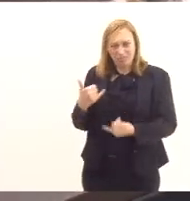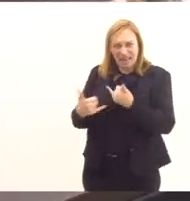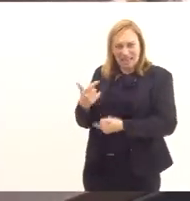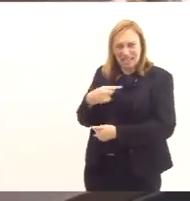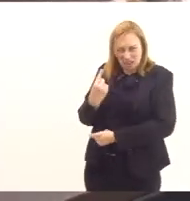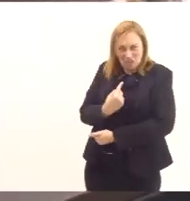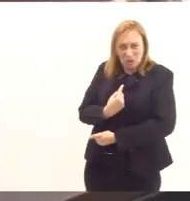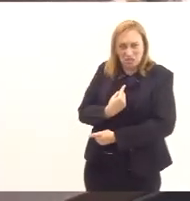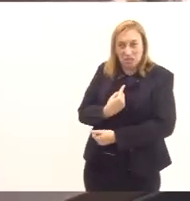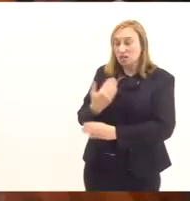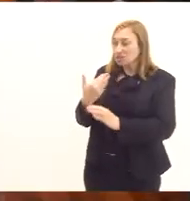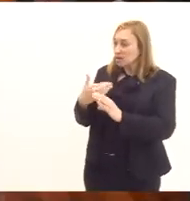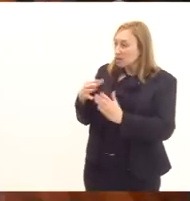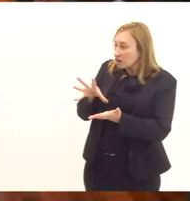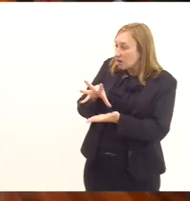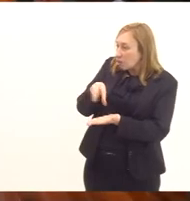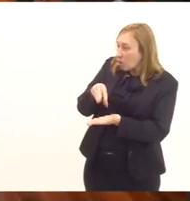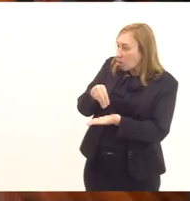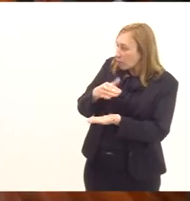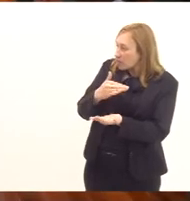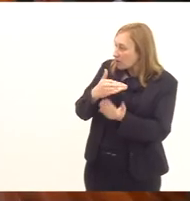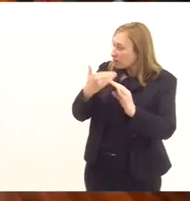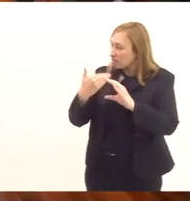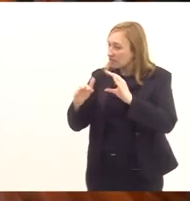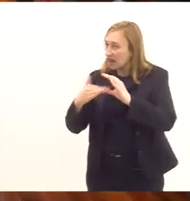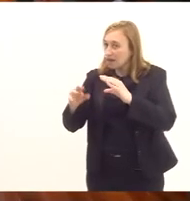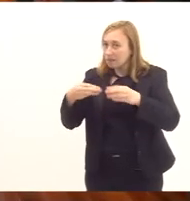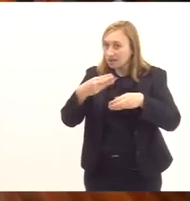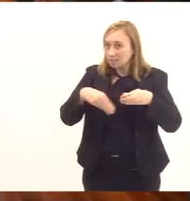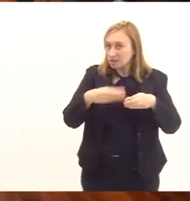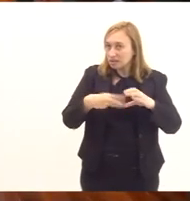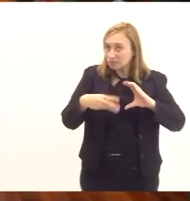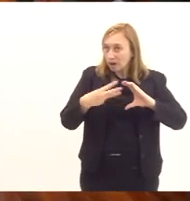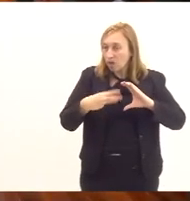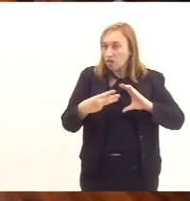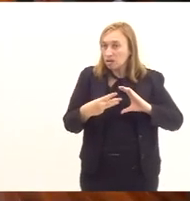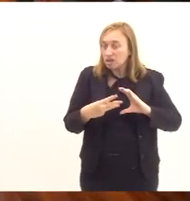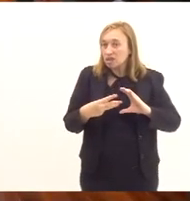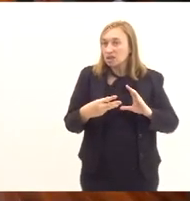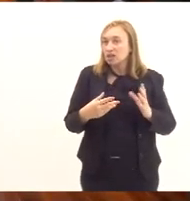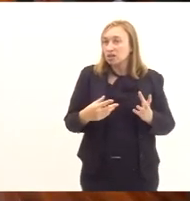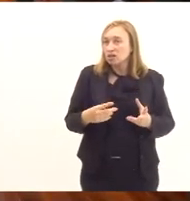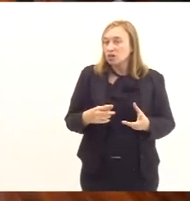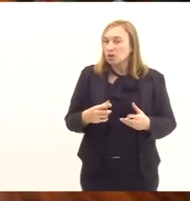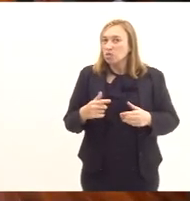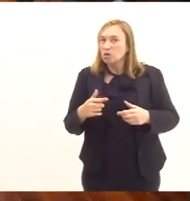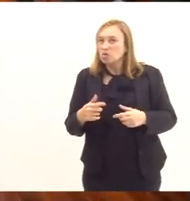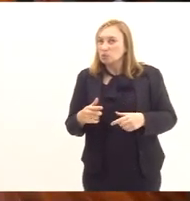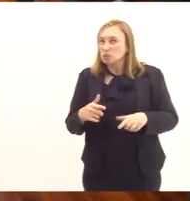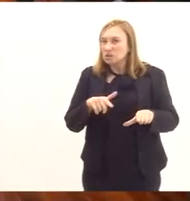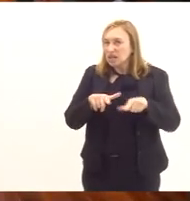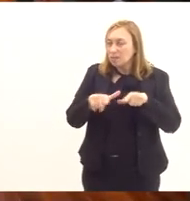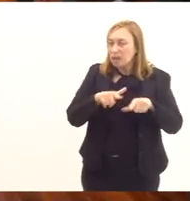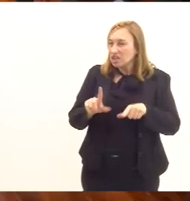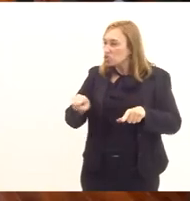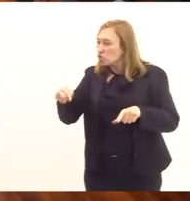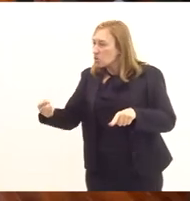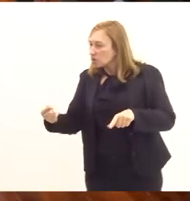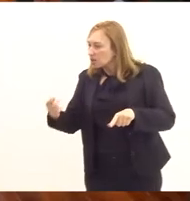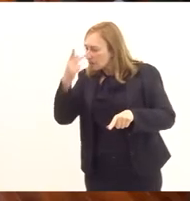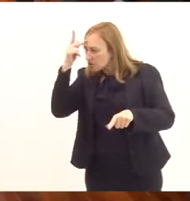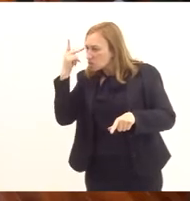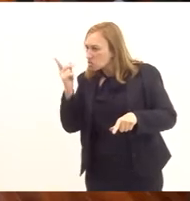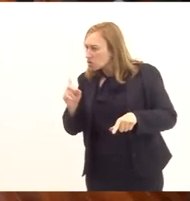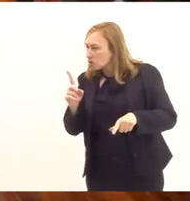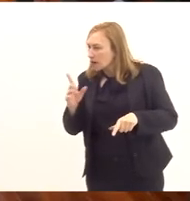brincadeira eu vou enviar cópias para a câmara municipal mas é mandado eu mandar tu de ninguém é mais importante que o de ninguém nessa casa em lugar